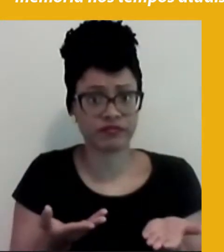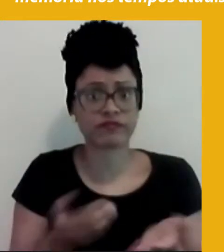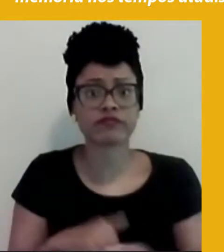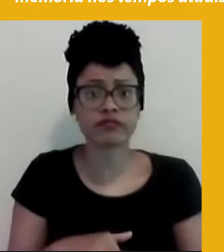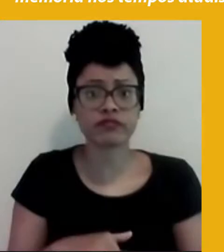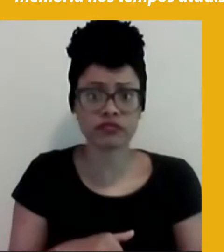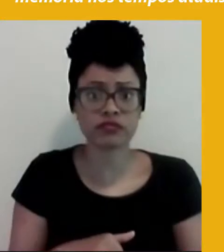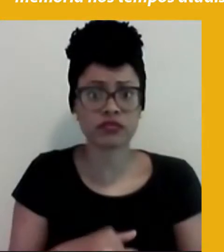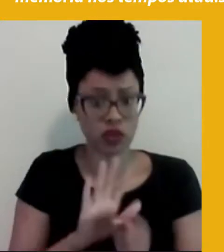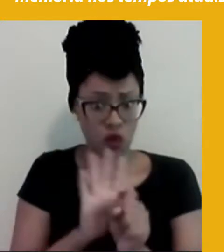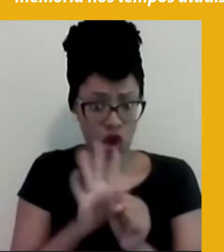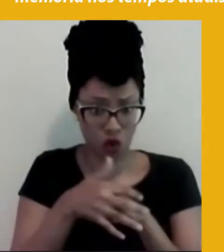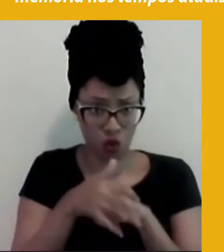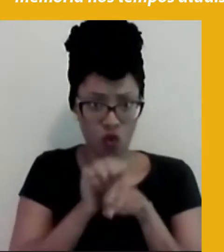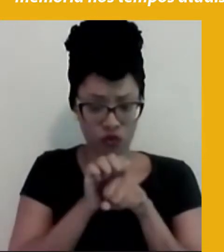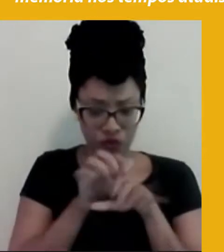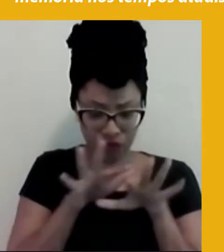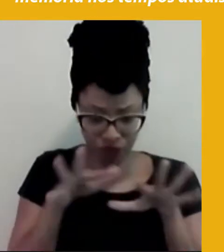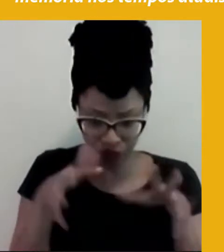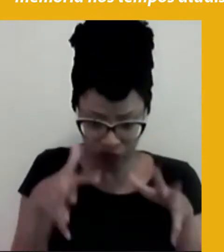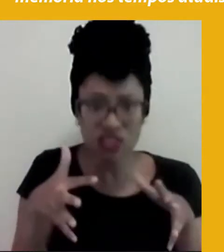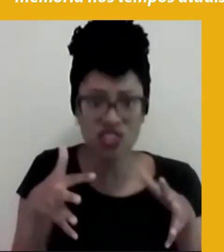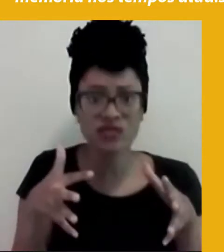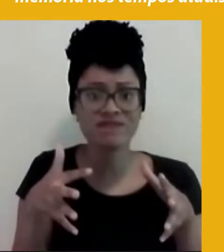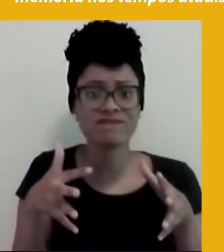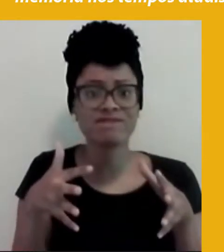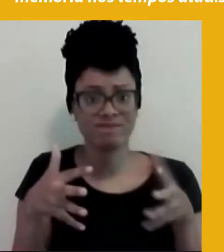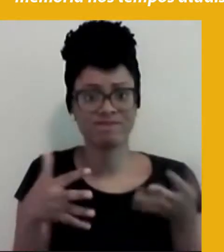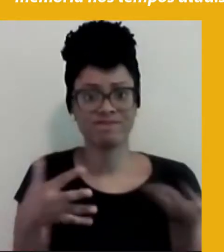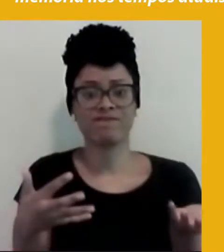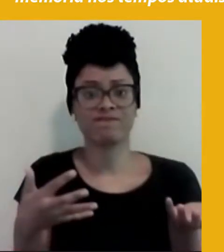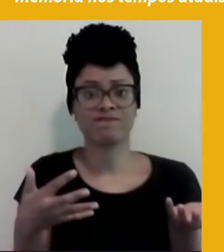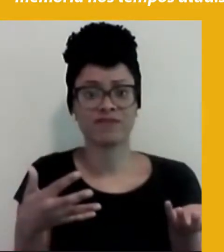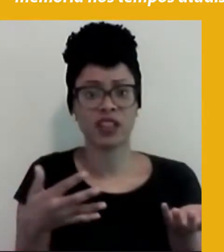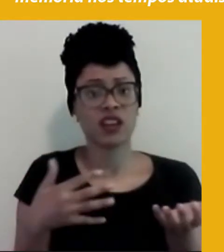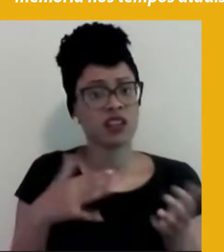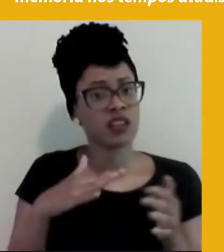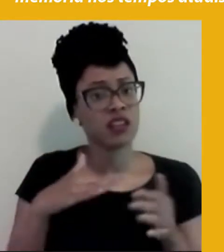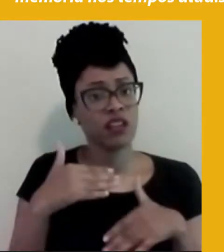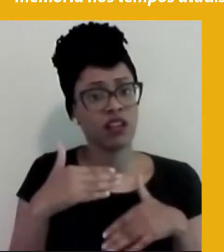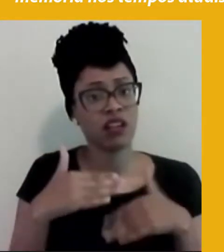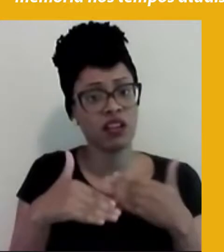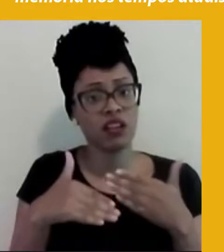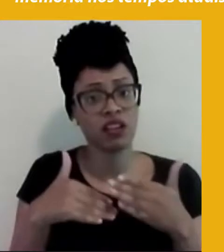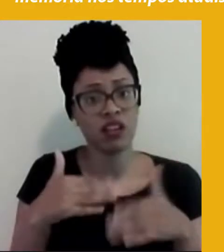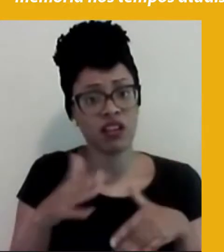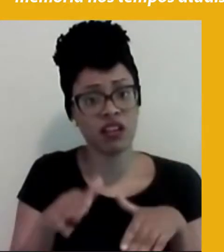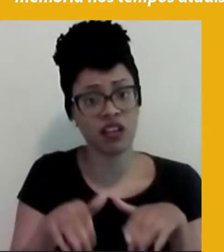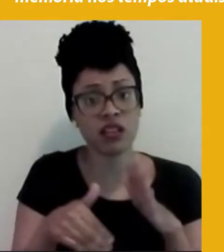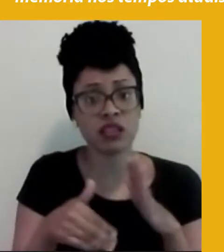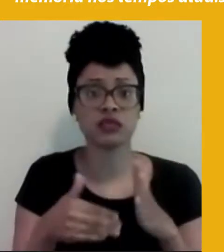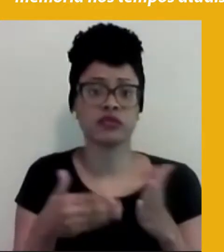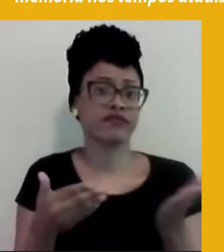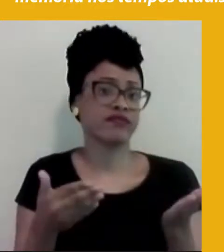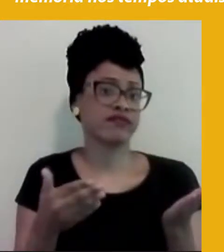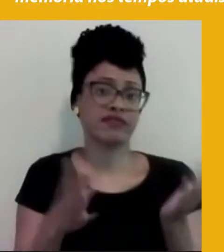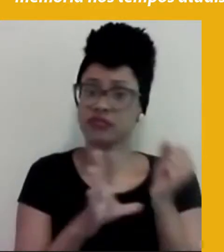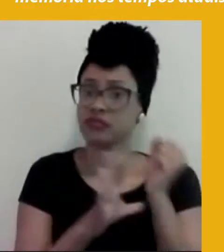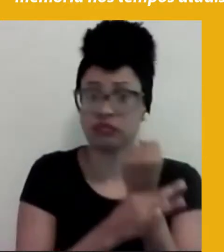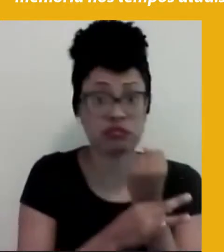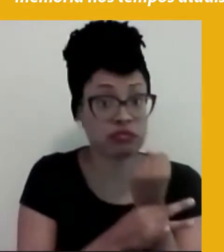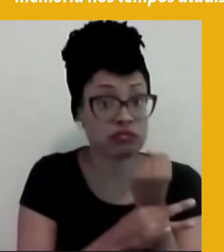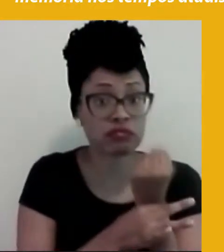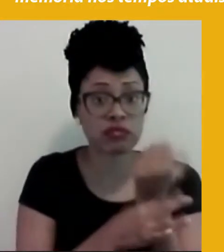A Covid, a gente está fazendo tudo para dar errado, porque a vacinação é lenta, gradual e insegura. E aí não dão a segunda